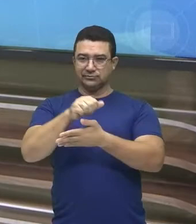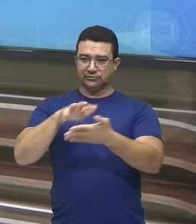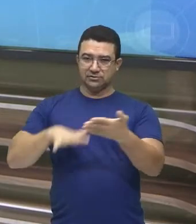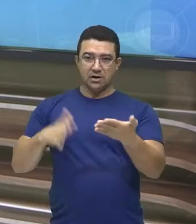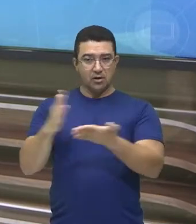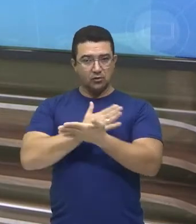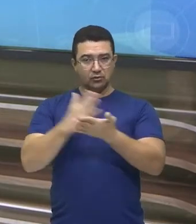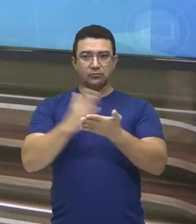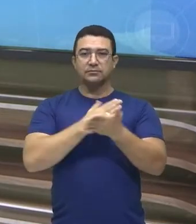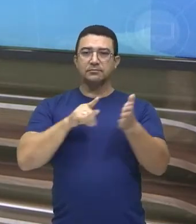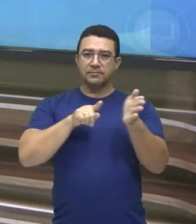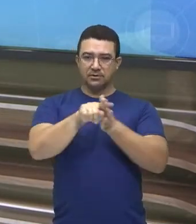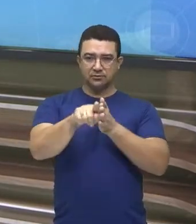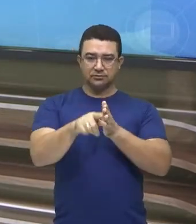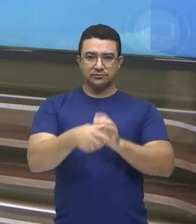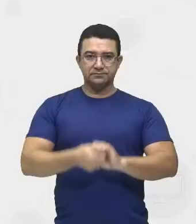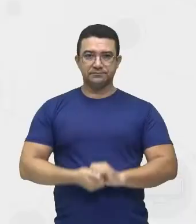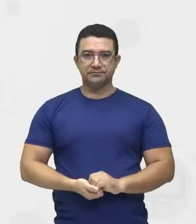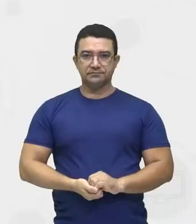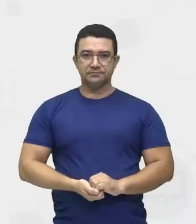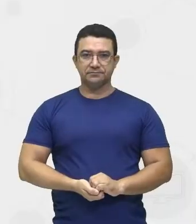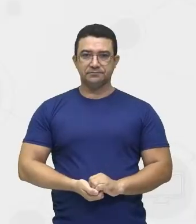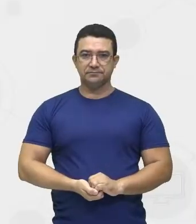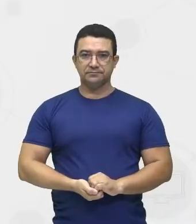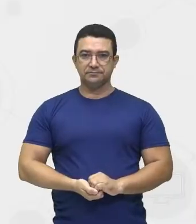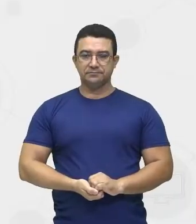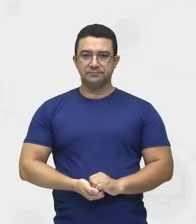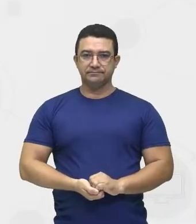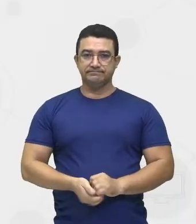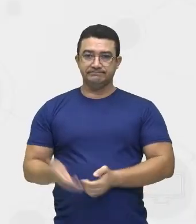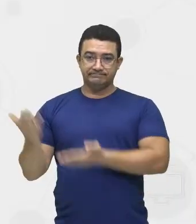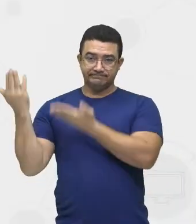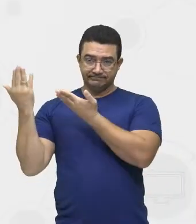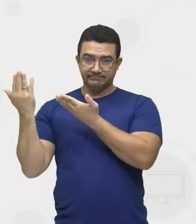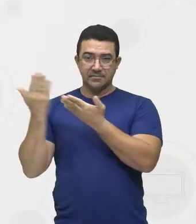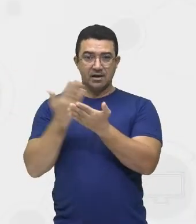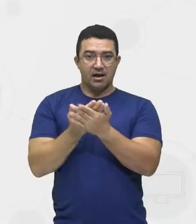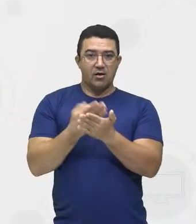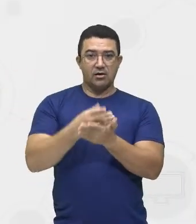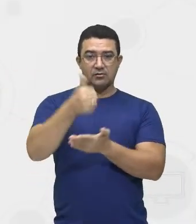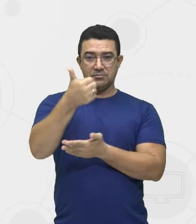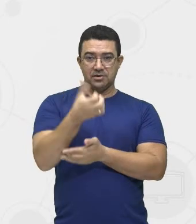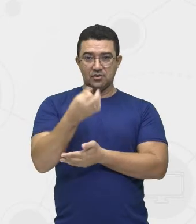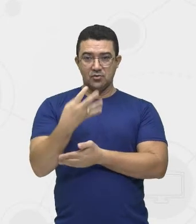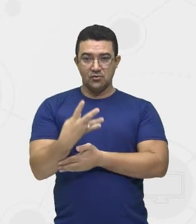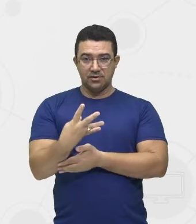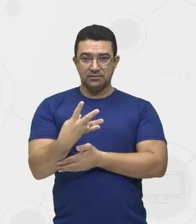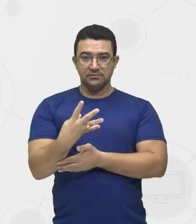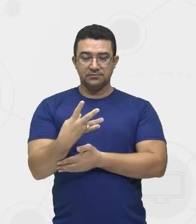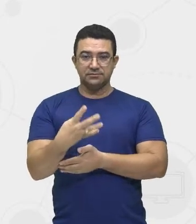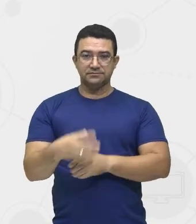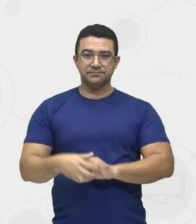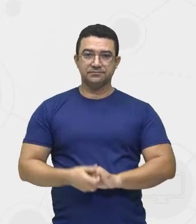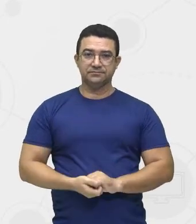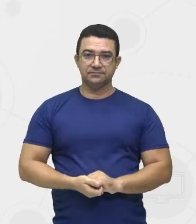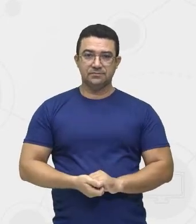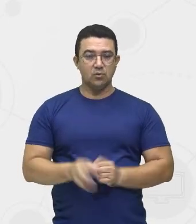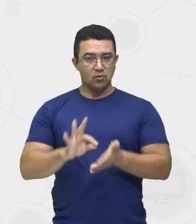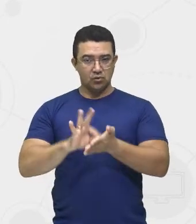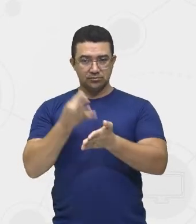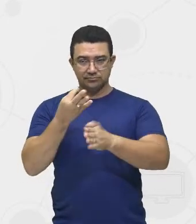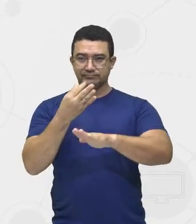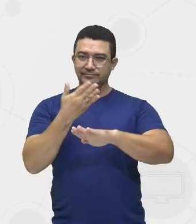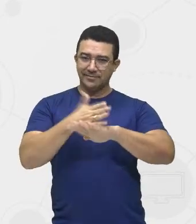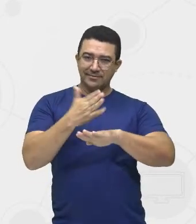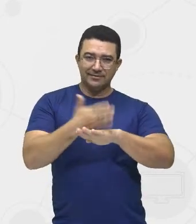algumas questões. Então vamos ver a nossa vinheta da aula. Então aí está, aula 164, tá? Correção do